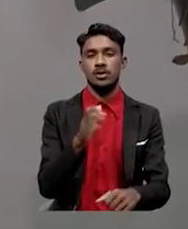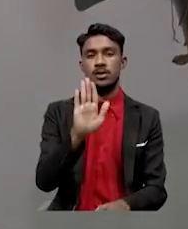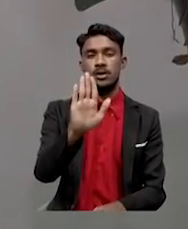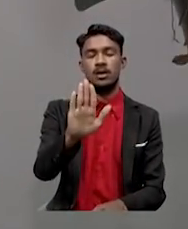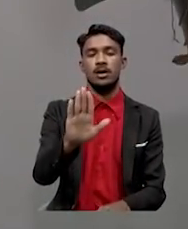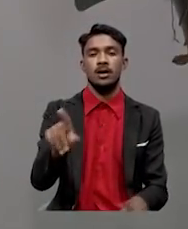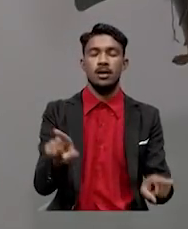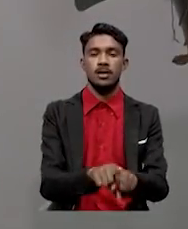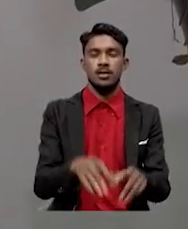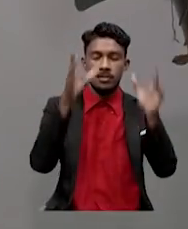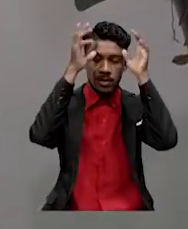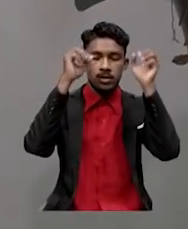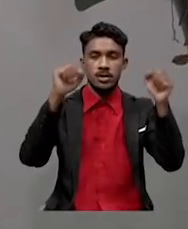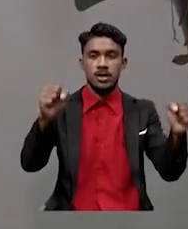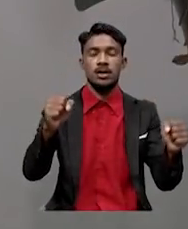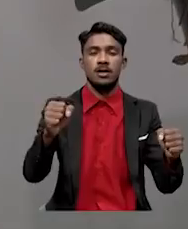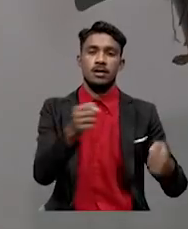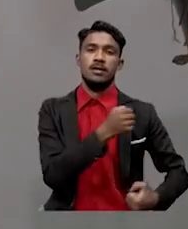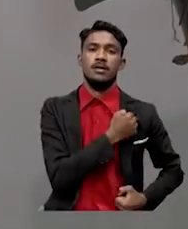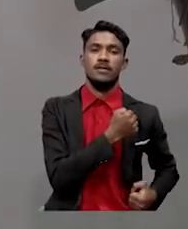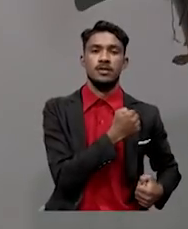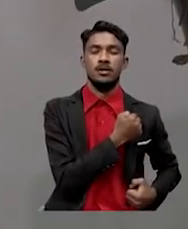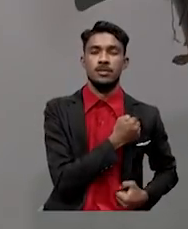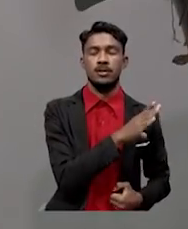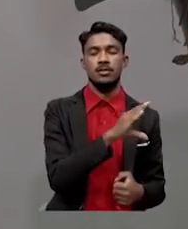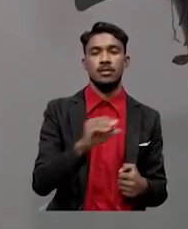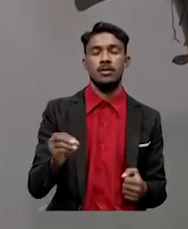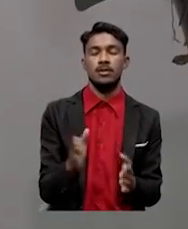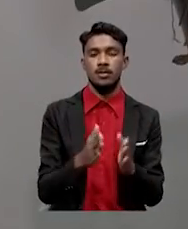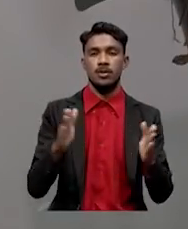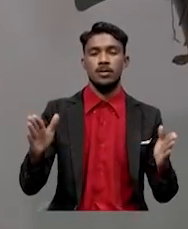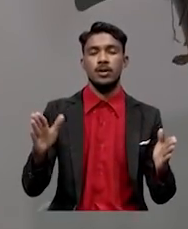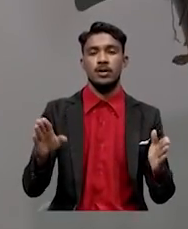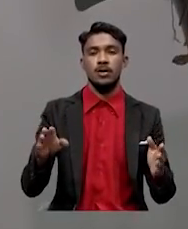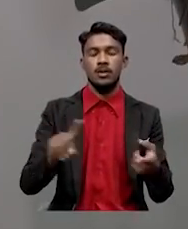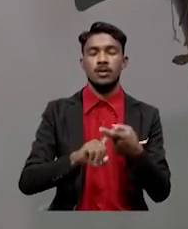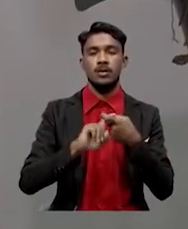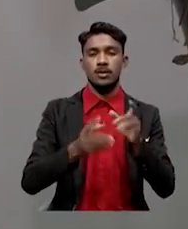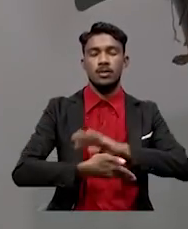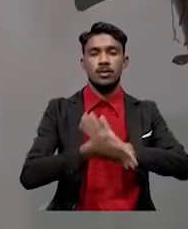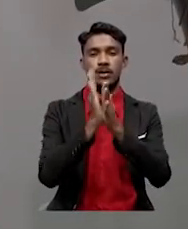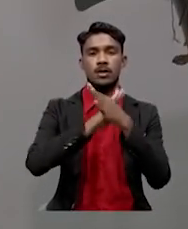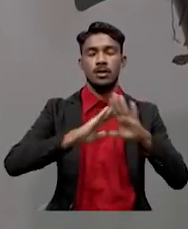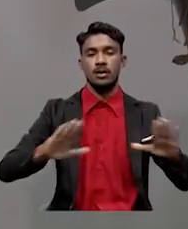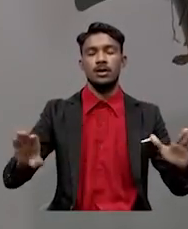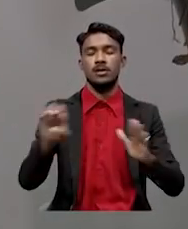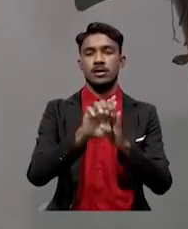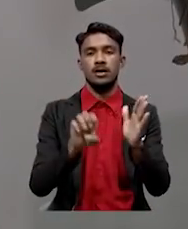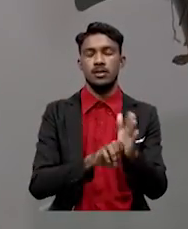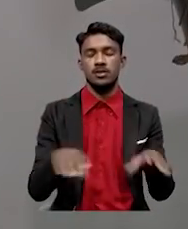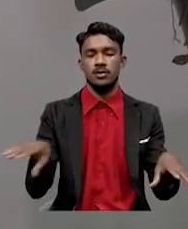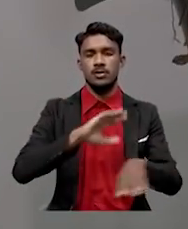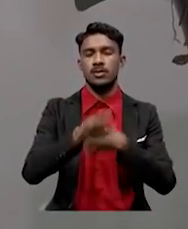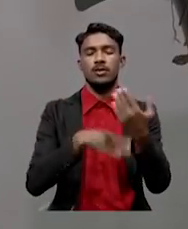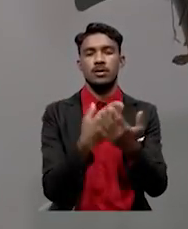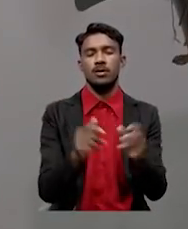nessa presidente de Forças Armadas, nia garante unidade do Estado. Então, ou se nia canar ser nehoto, nia bela rola